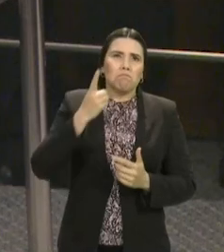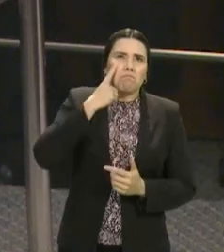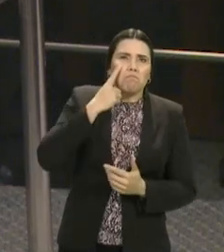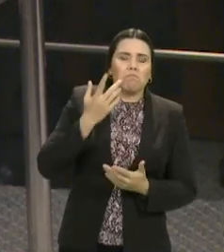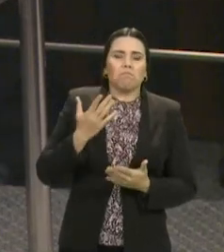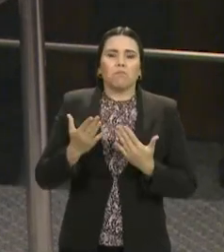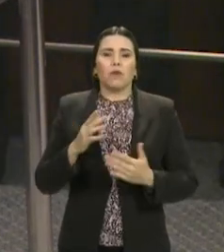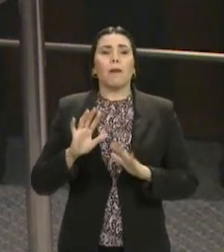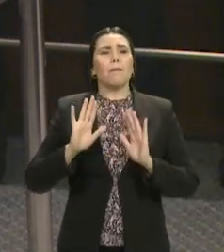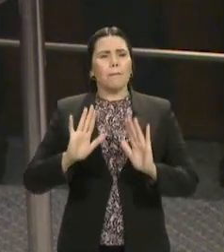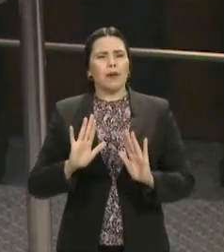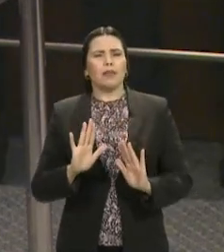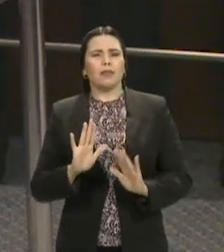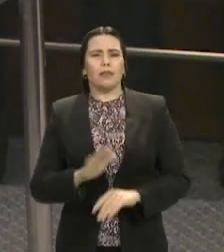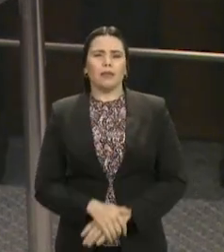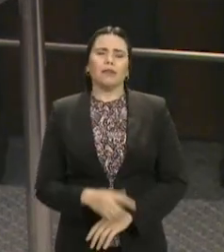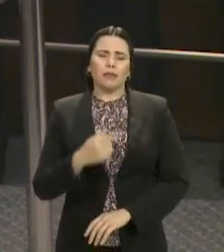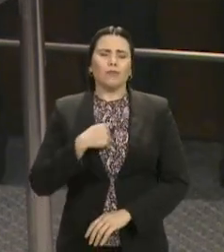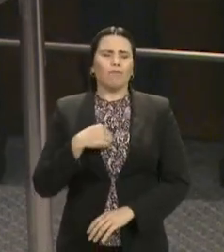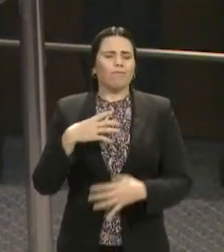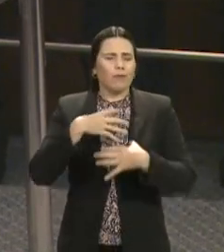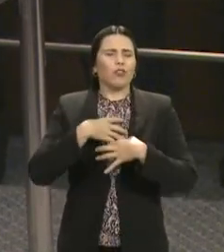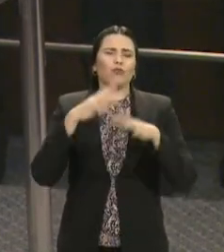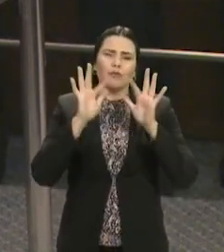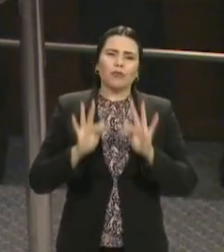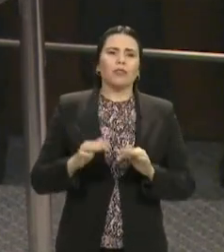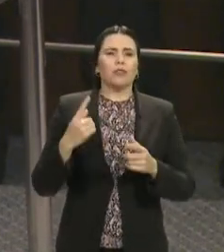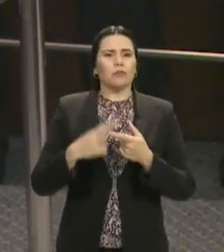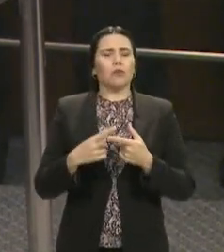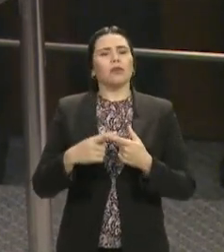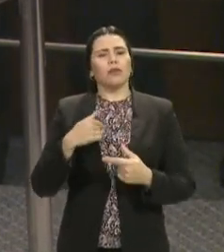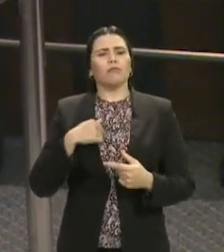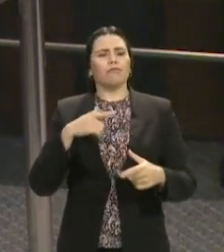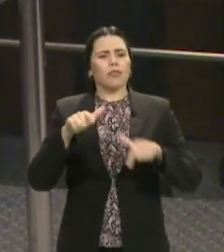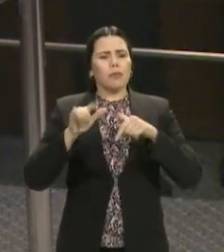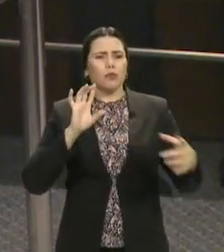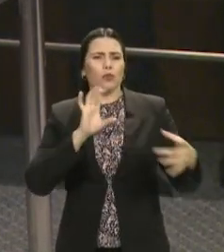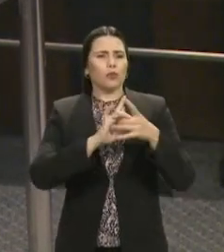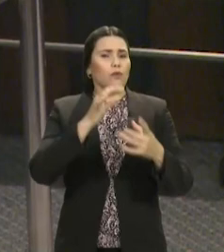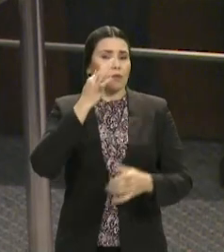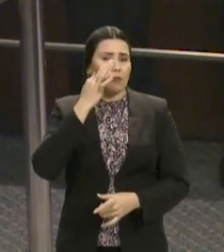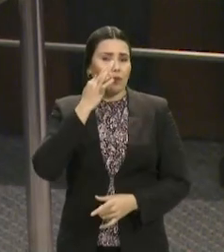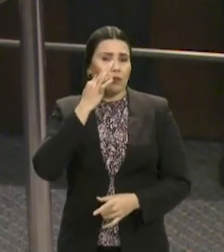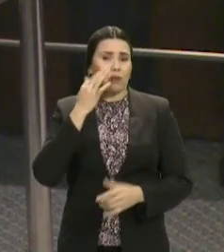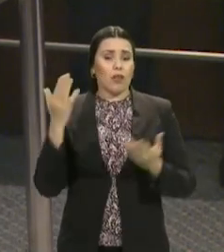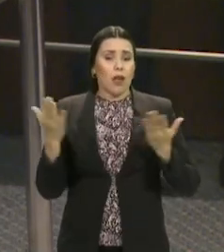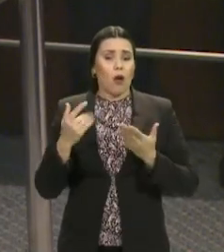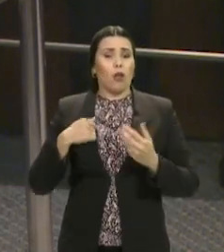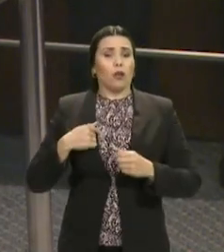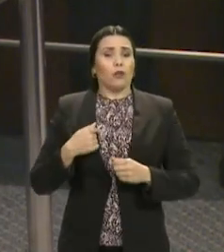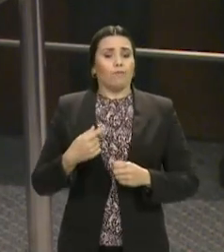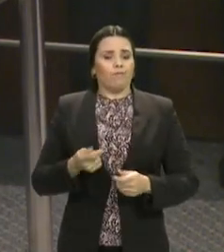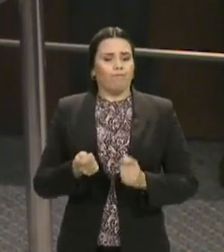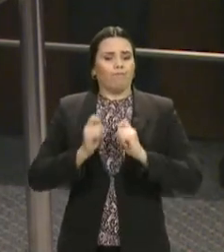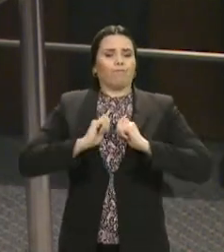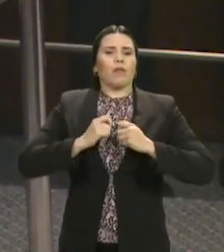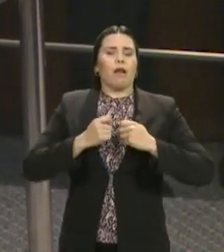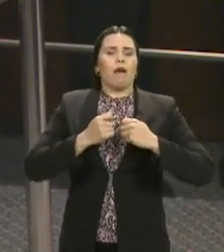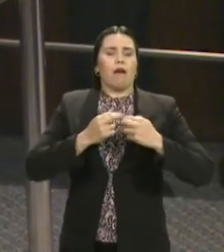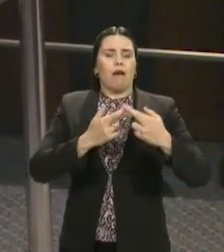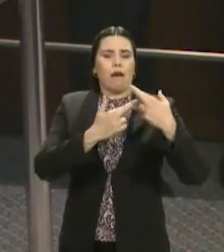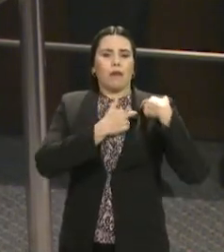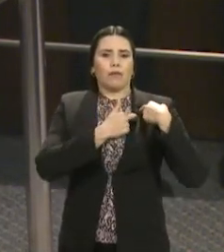governador Flávio Dino nesta missão. Cabe a mim, agora, governar o Maranhão de 7 milhões de